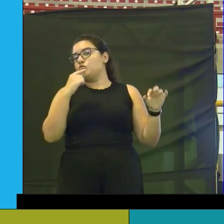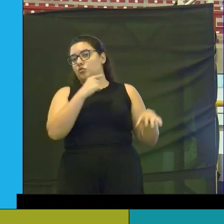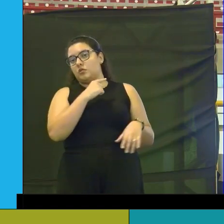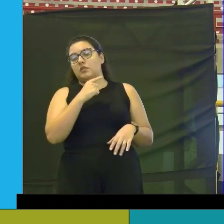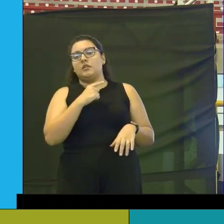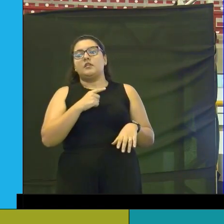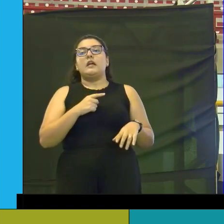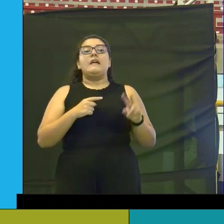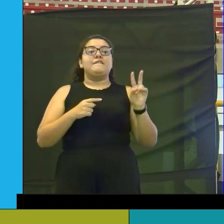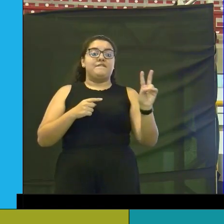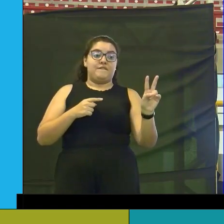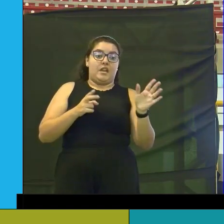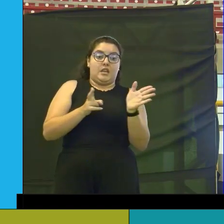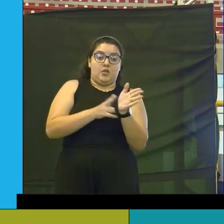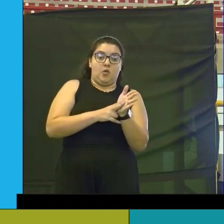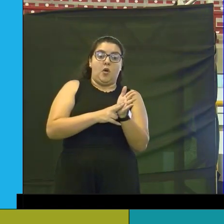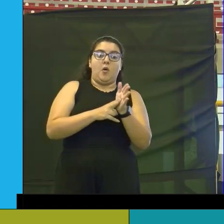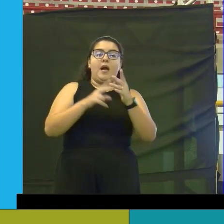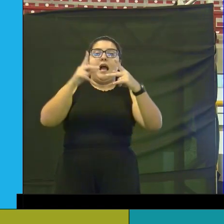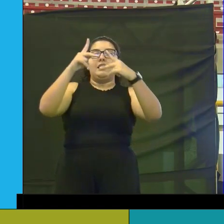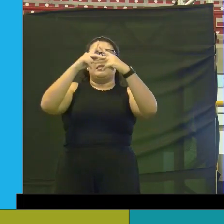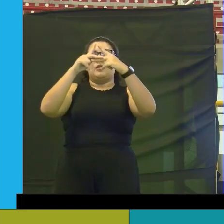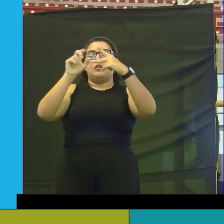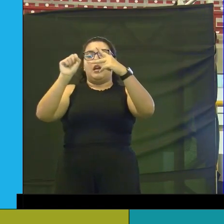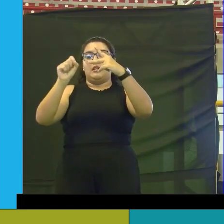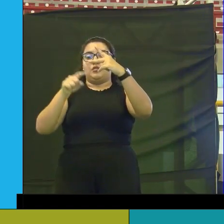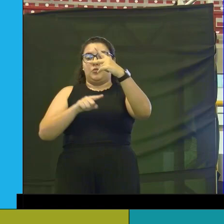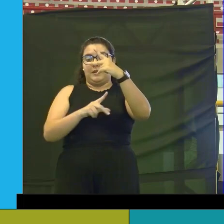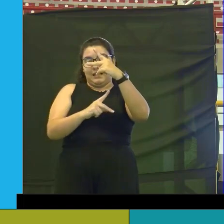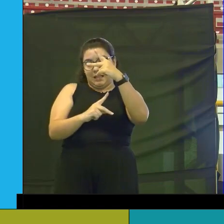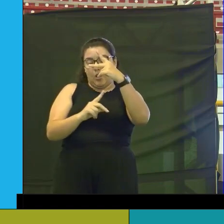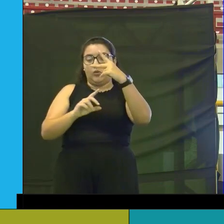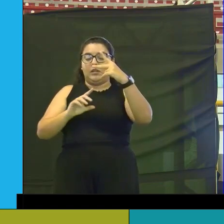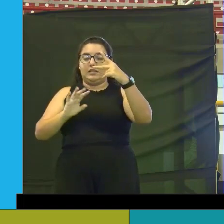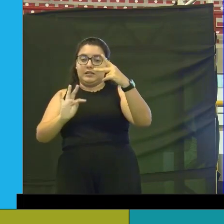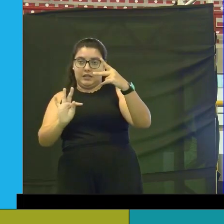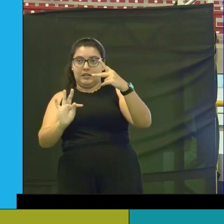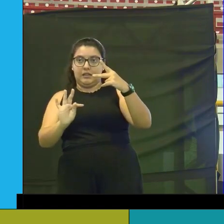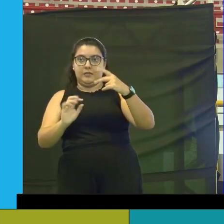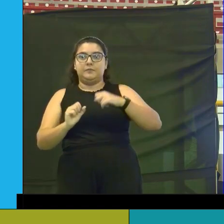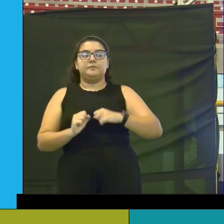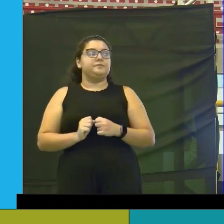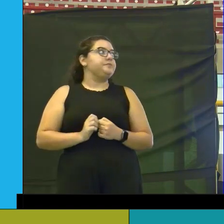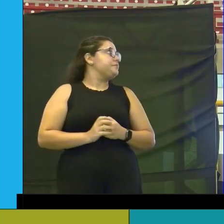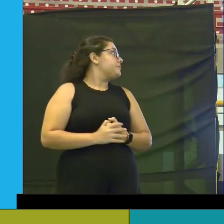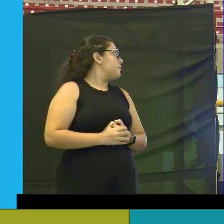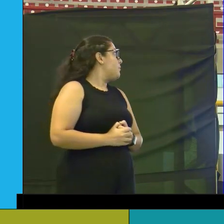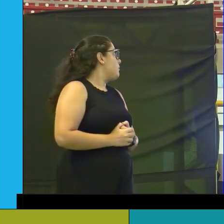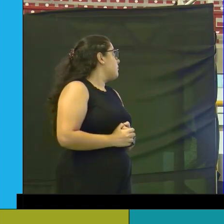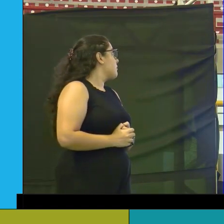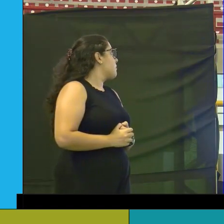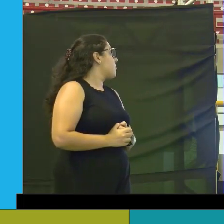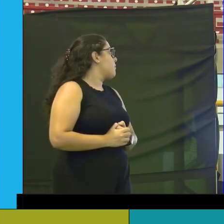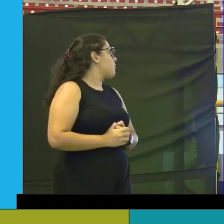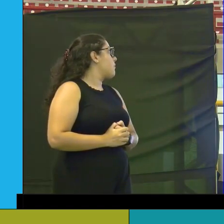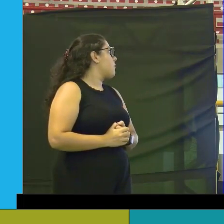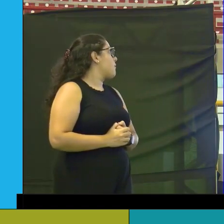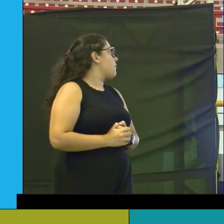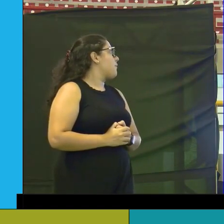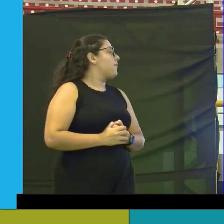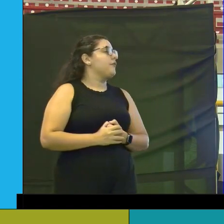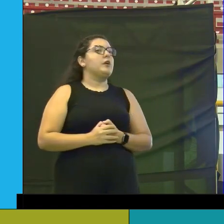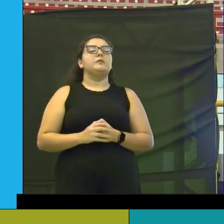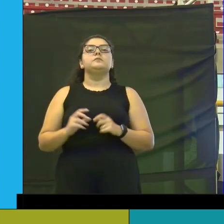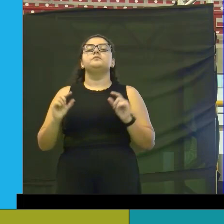V igual a ΔS sobre ΔT, ou simplesmente sorvete. Enfim. Professor, identifiquei que a questão